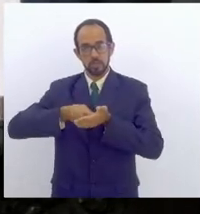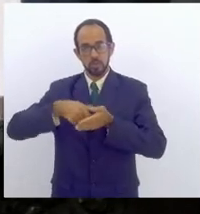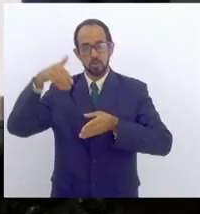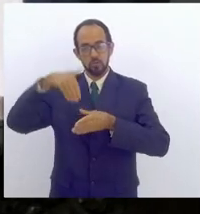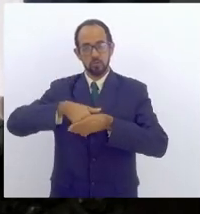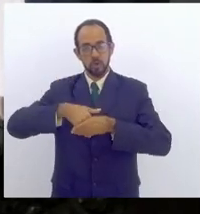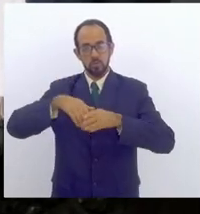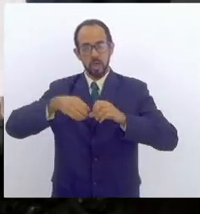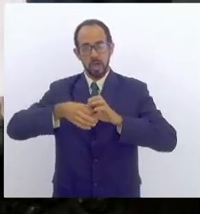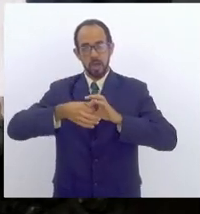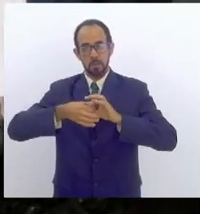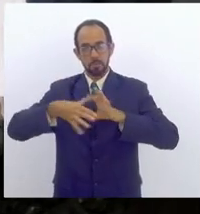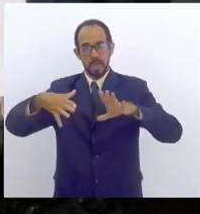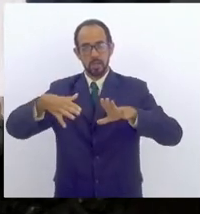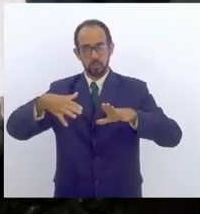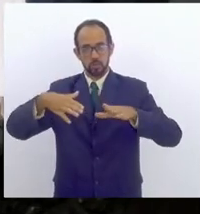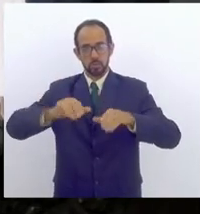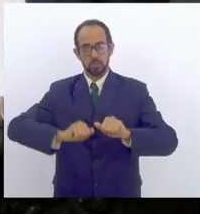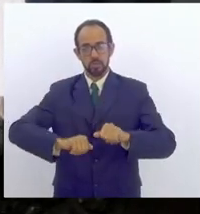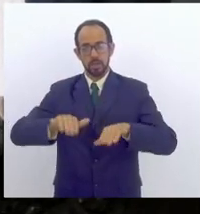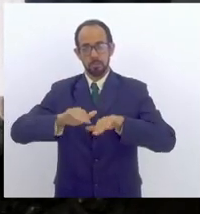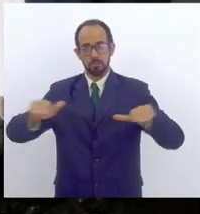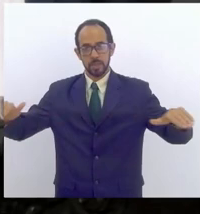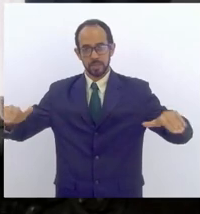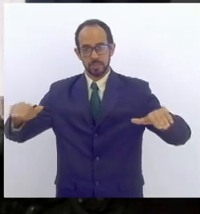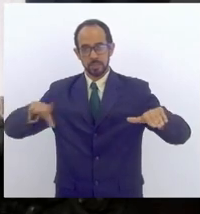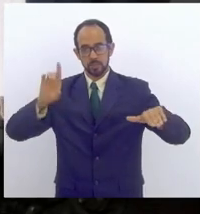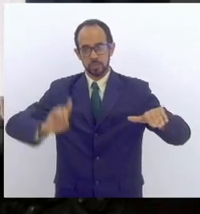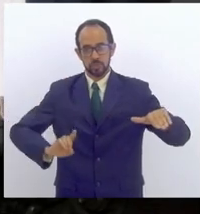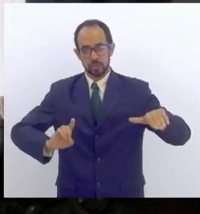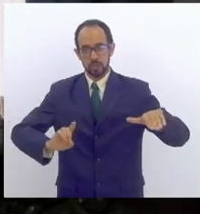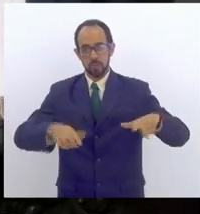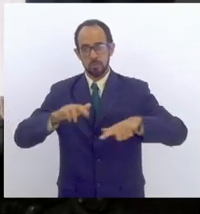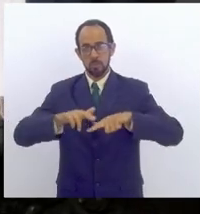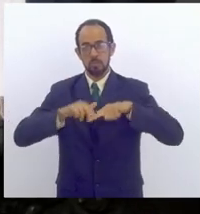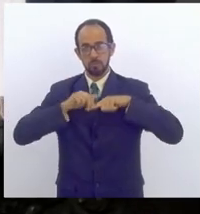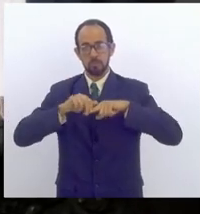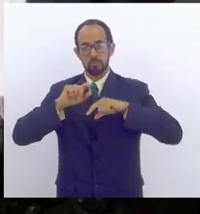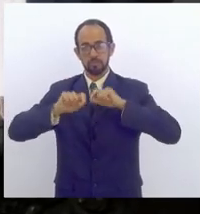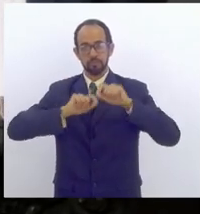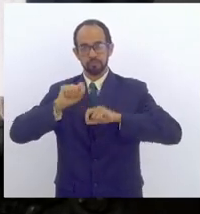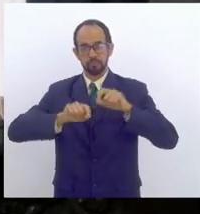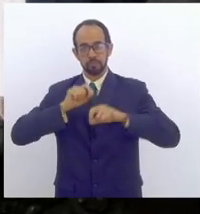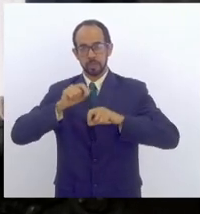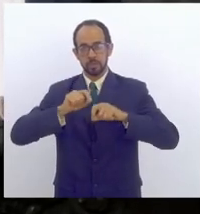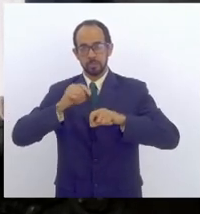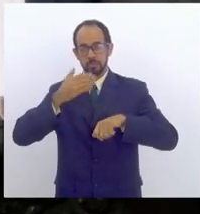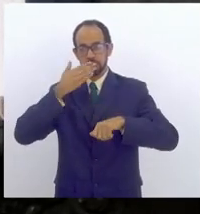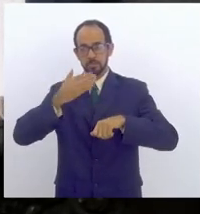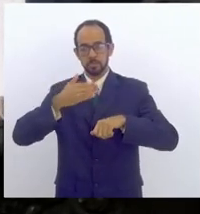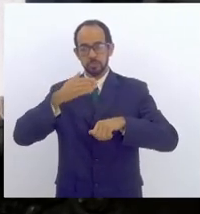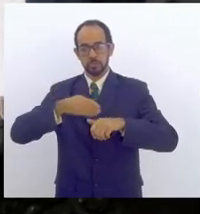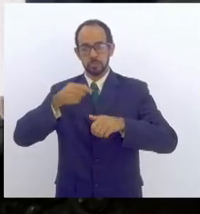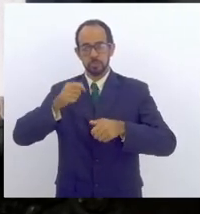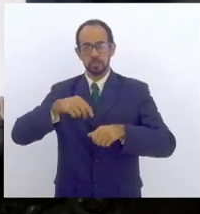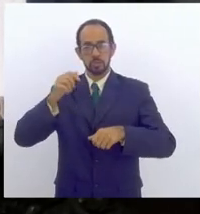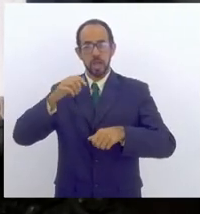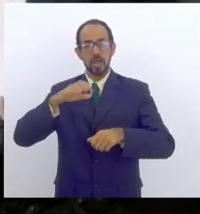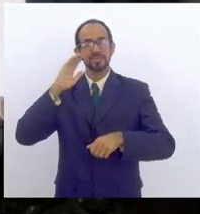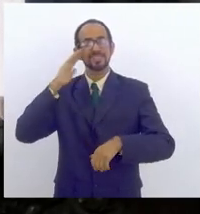a se realizar nessa data. Finalidade: proceder à intimação do impetrado para tomar ciência da decisão.